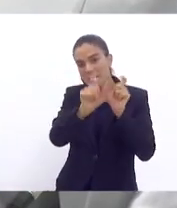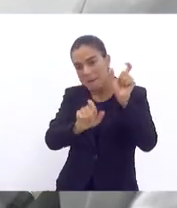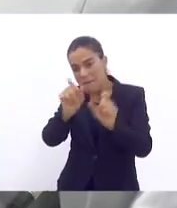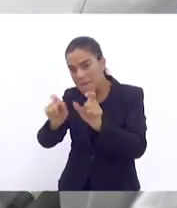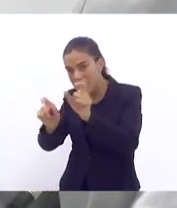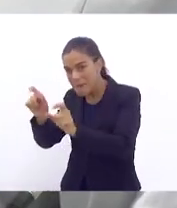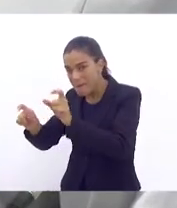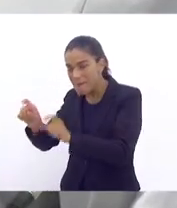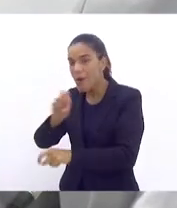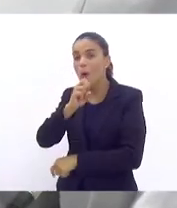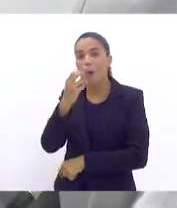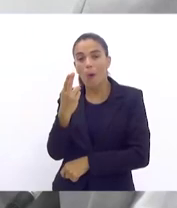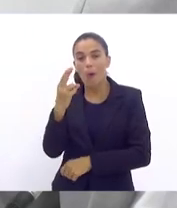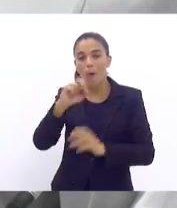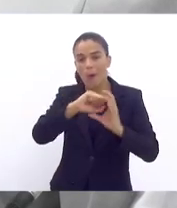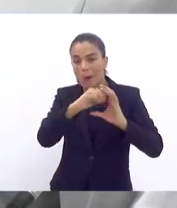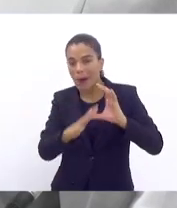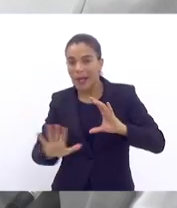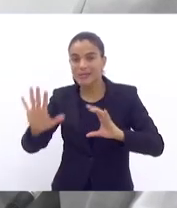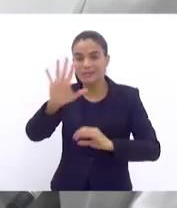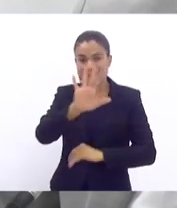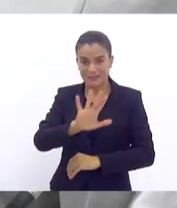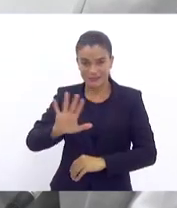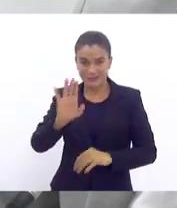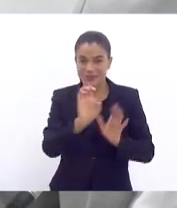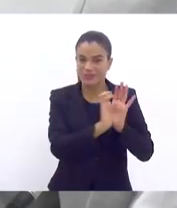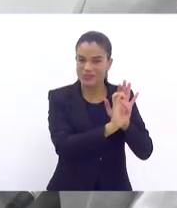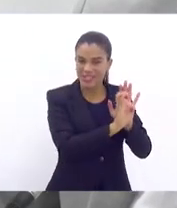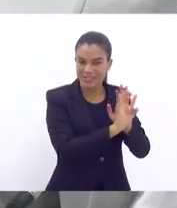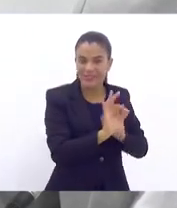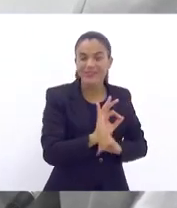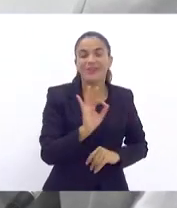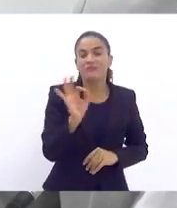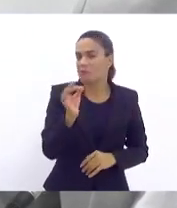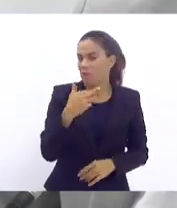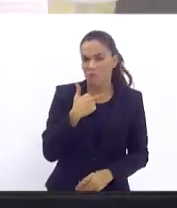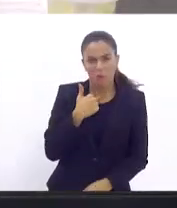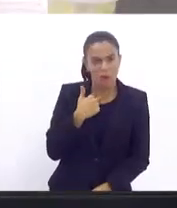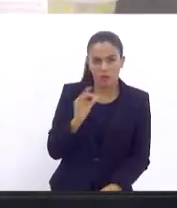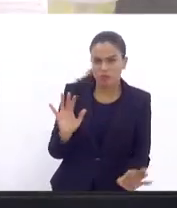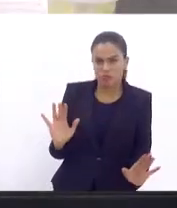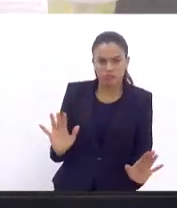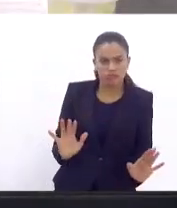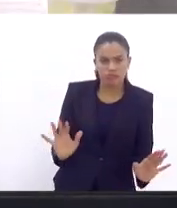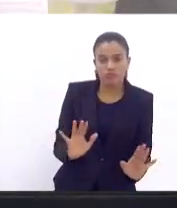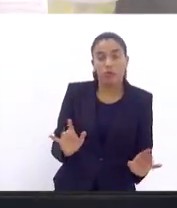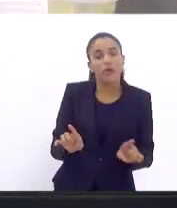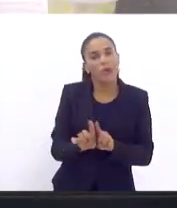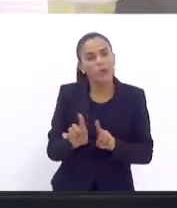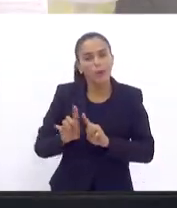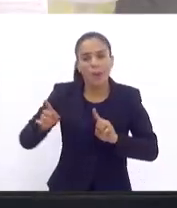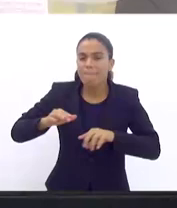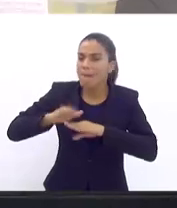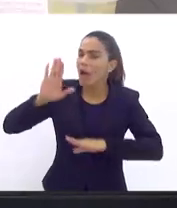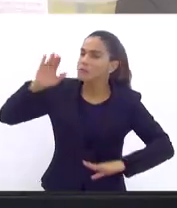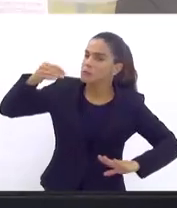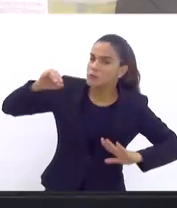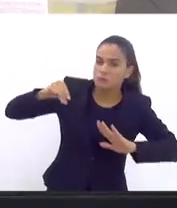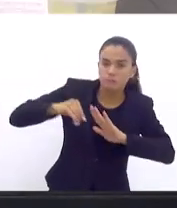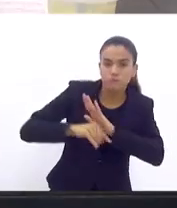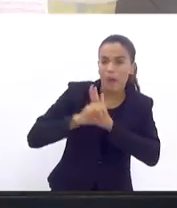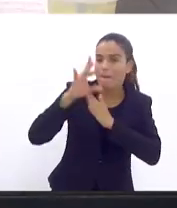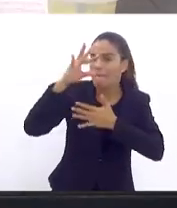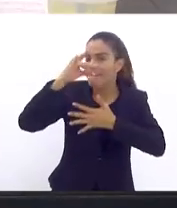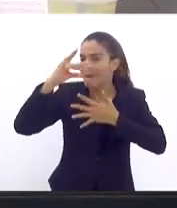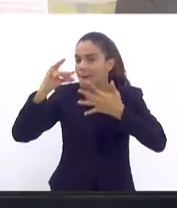sobre os aspectos da frente do estatuto da frente Definitivamente não pode é que ó eu fui ainda mais profunda porque eu fui